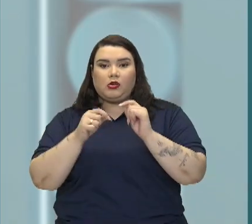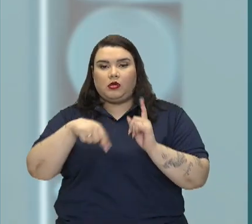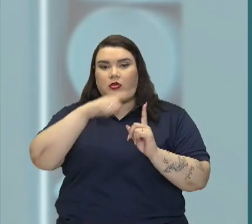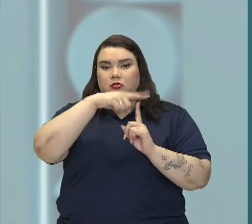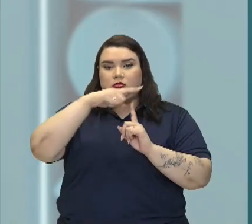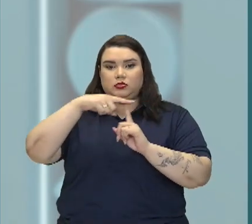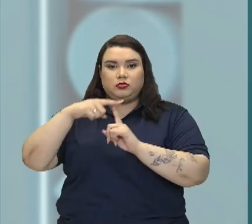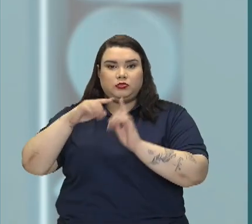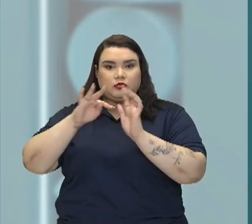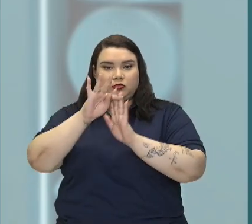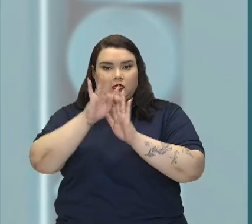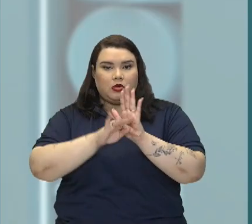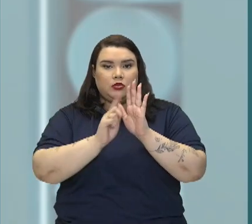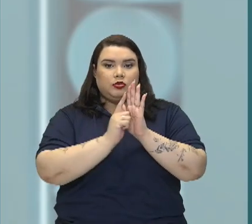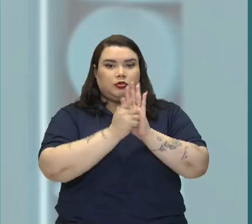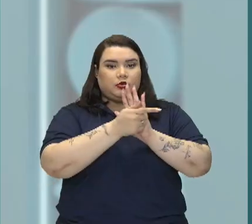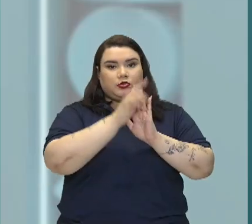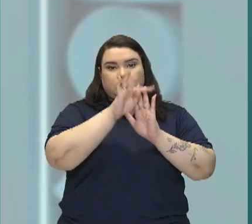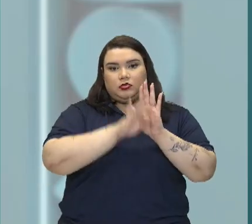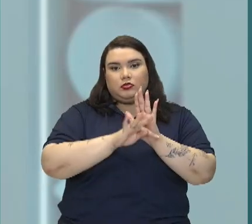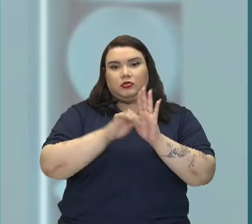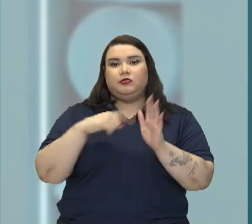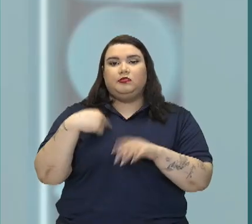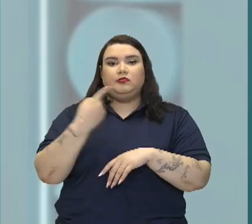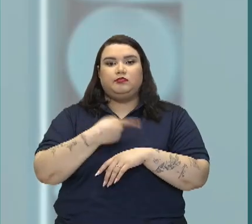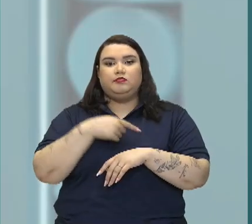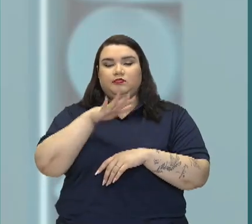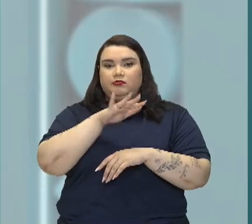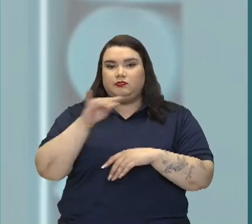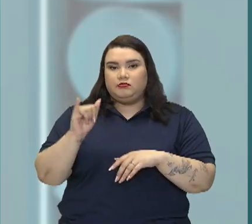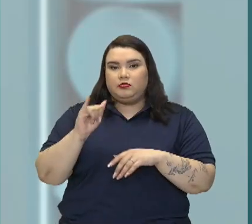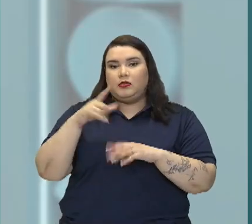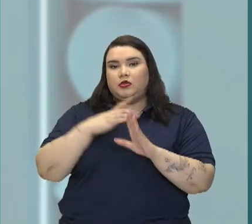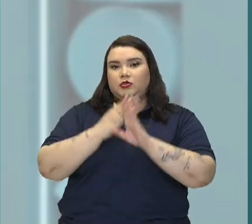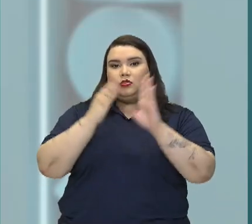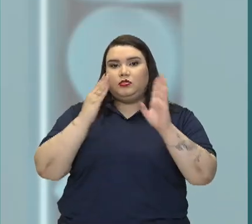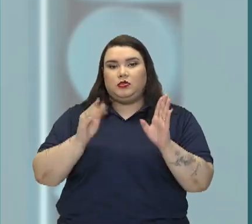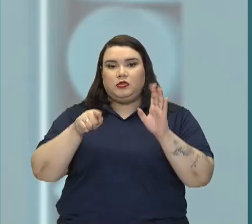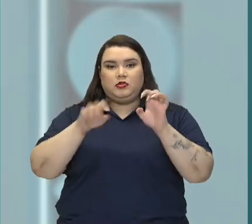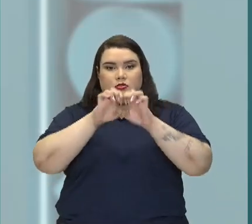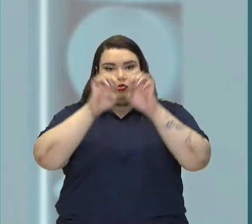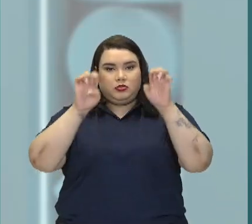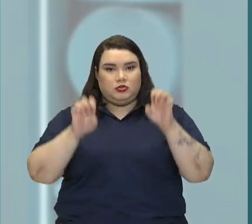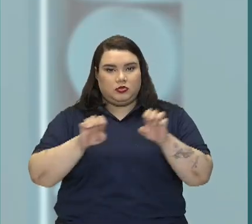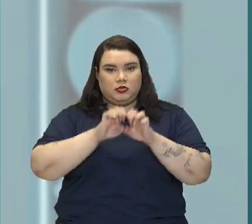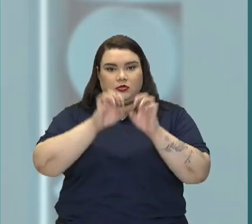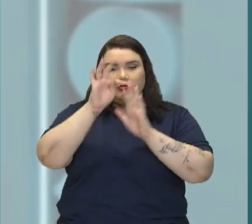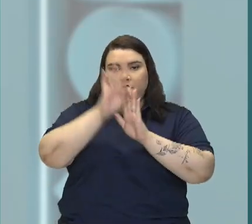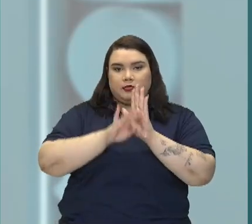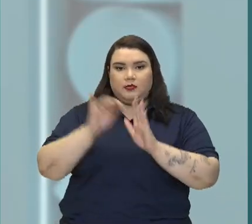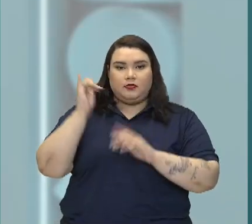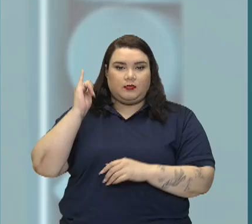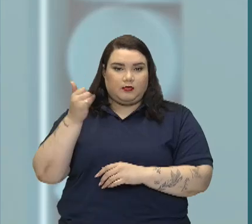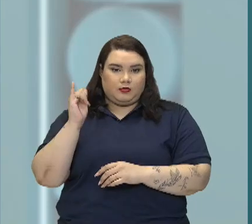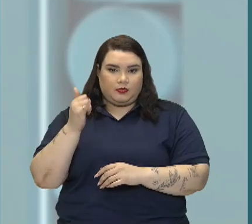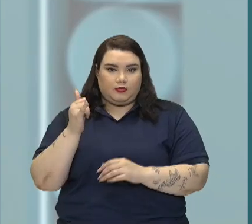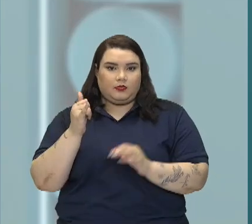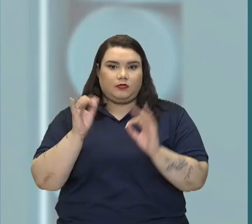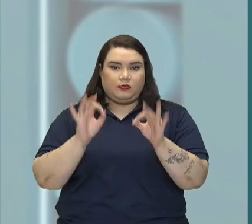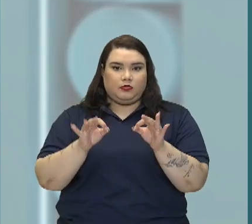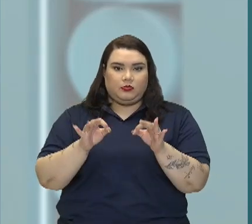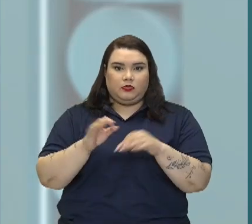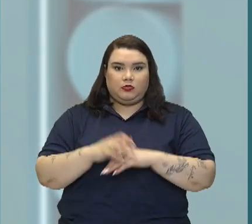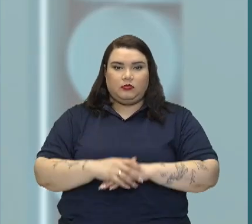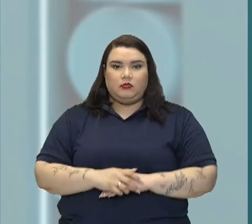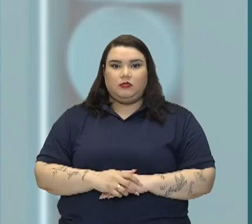nesses gêneros textuais, é que nós vamos encontrar essa estrutura de texto, da narrativa, com